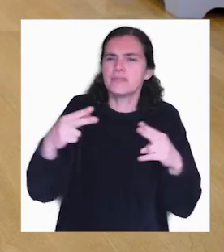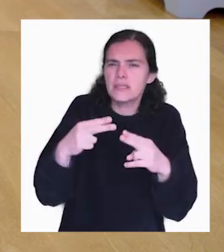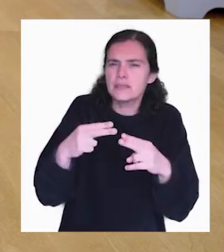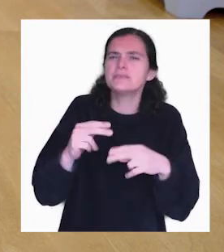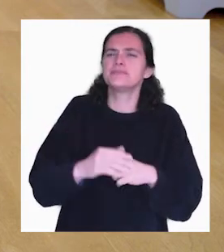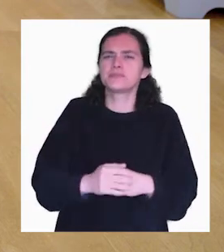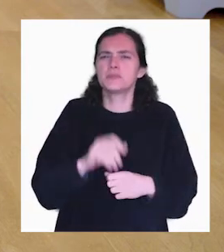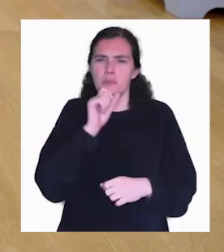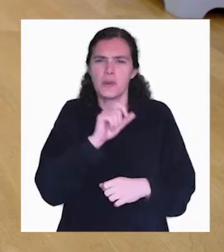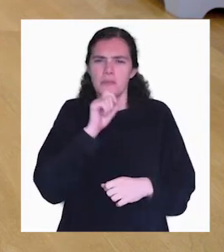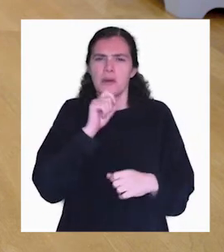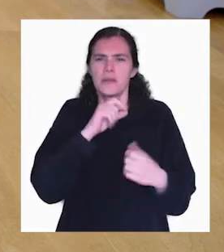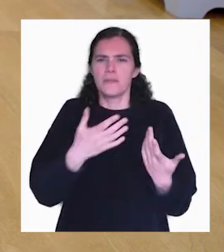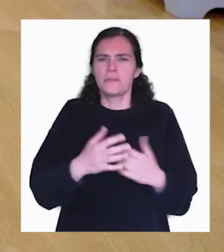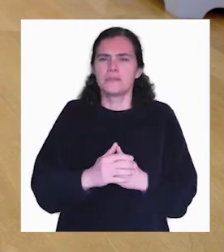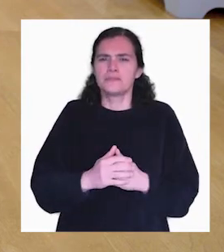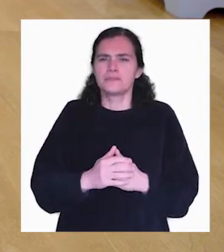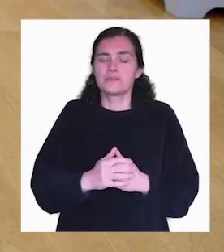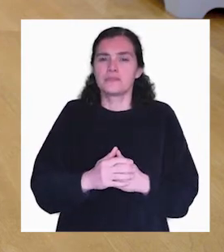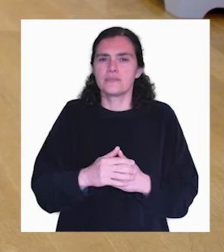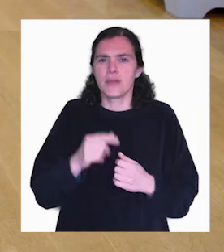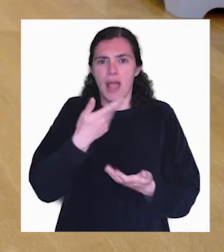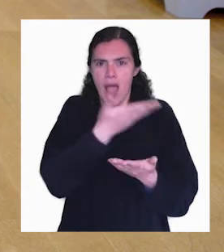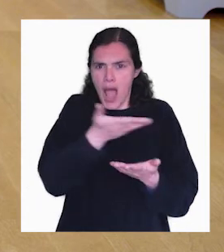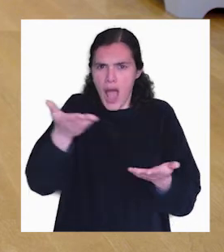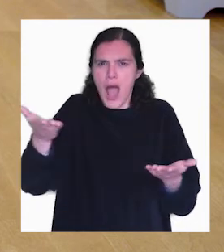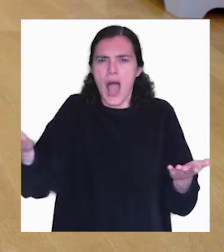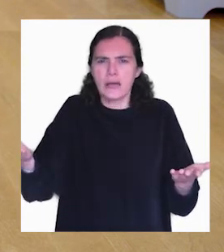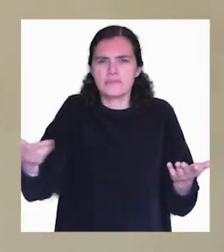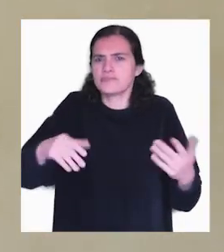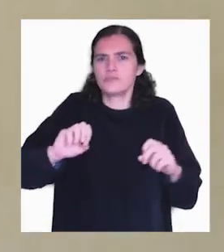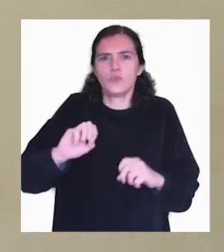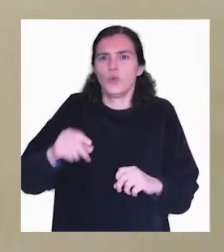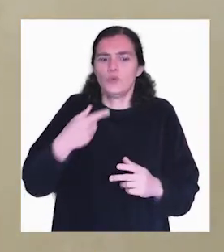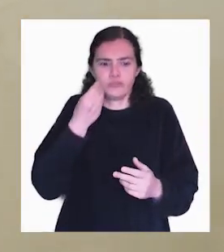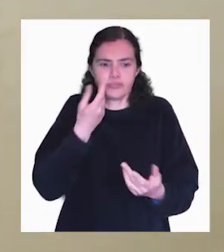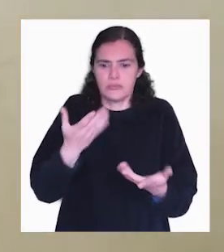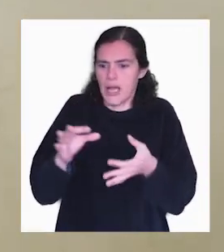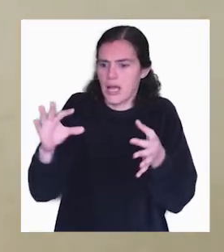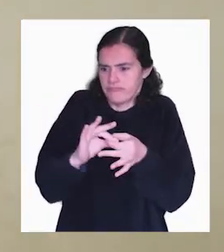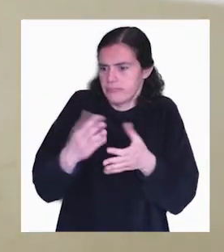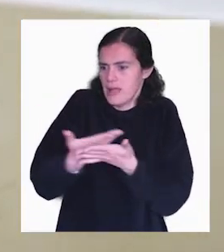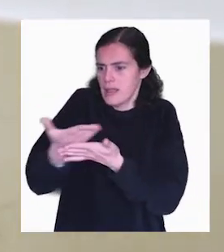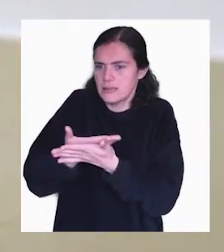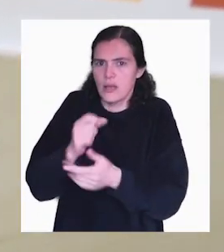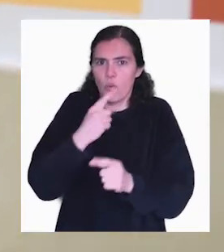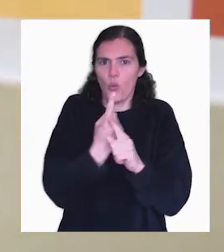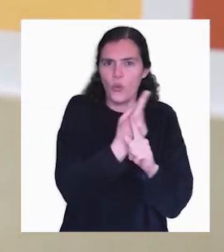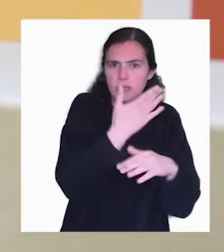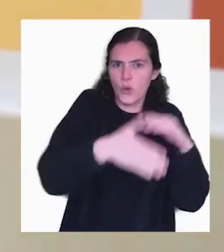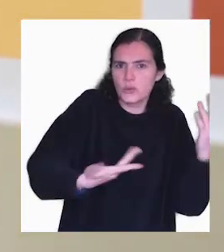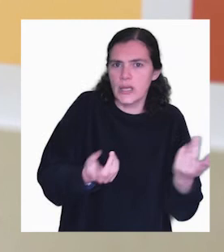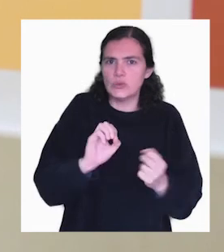criticalidade ela possa ser omnipresente, ou que seja, através da relação que é feita entre os eventos,